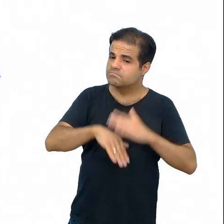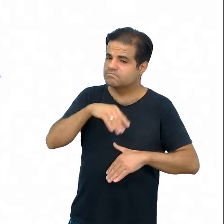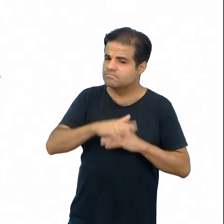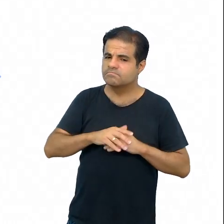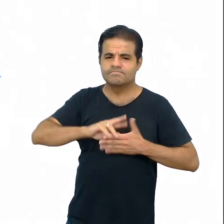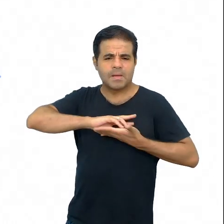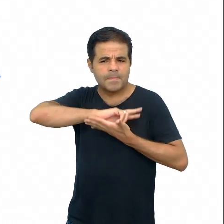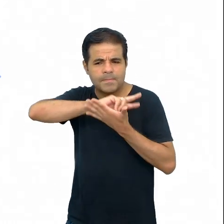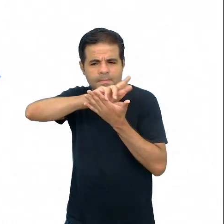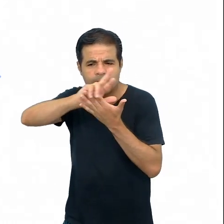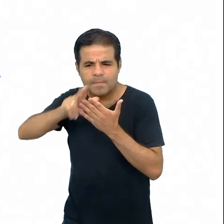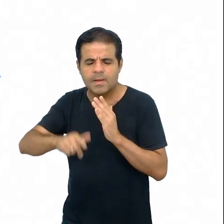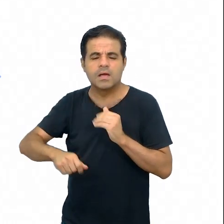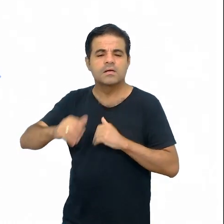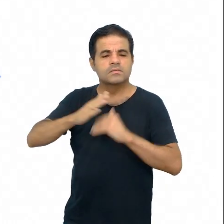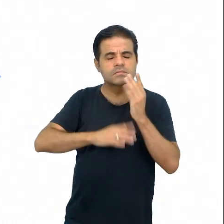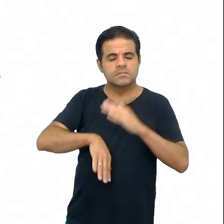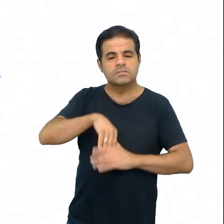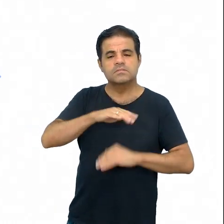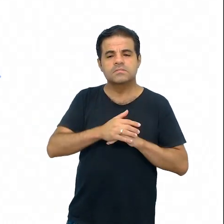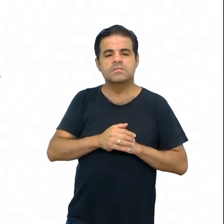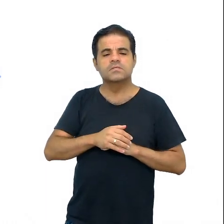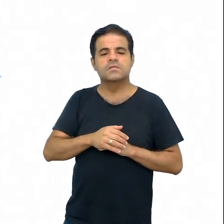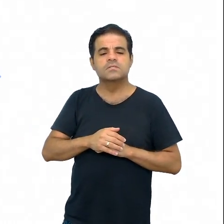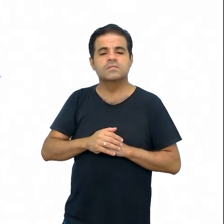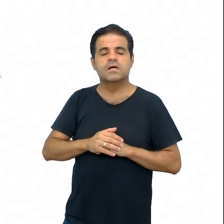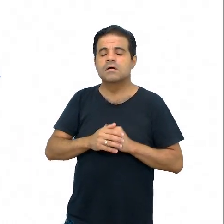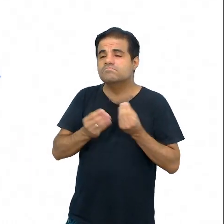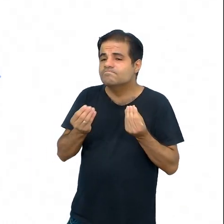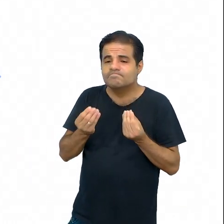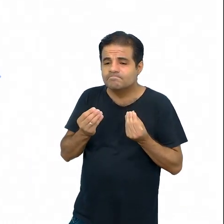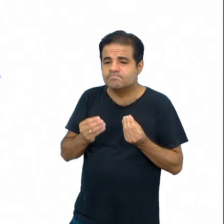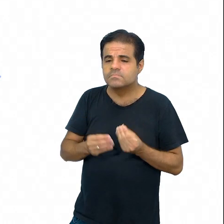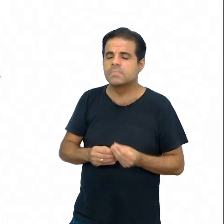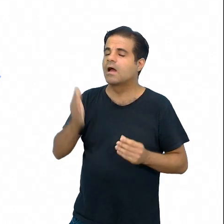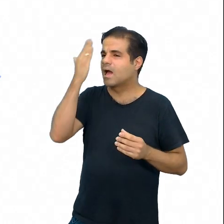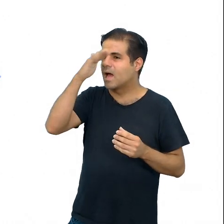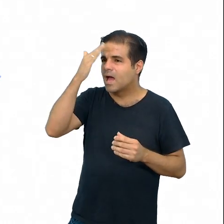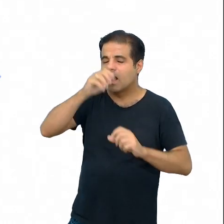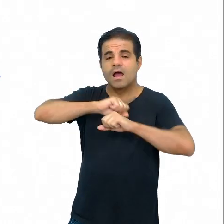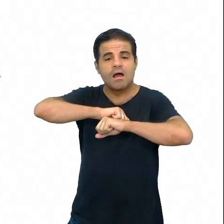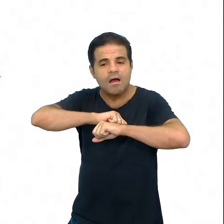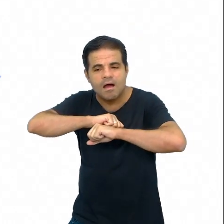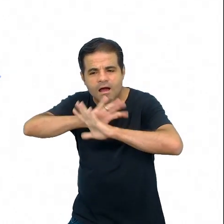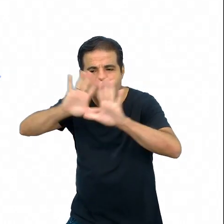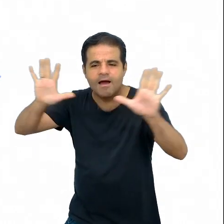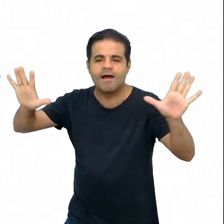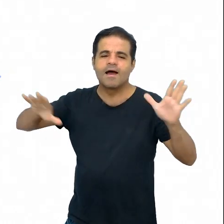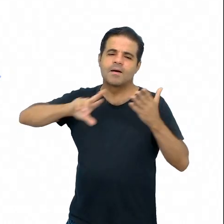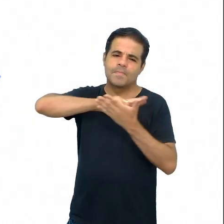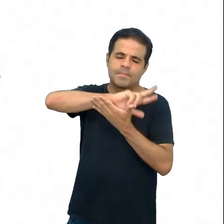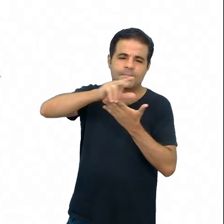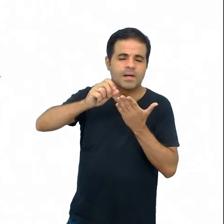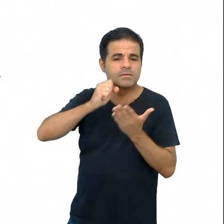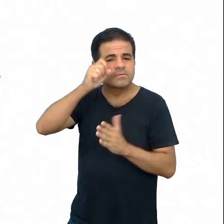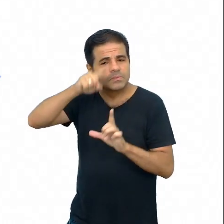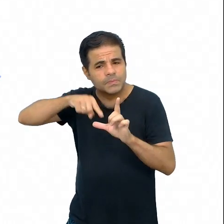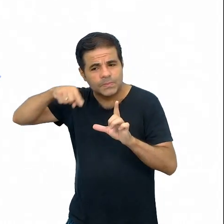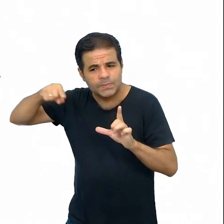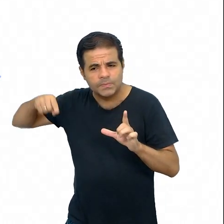por meio de variados campos da atividade humana. Servem para compreender e respeitar as variedades